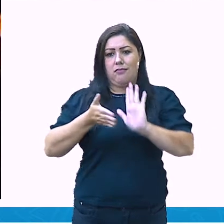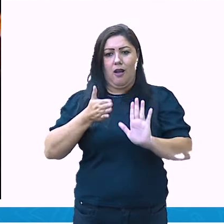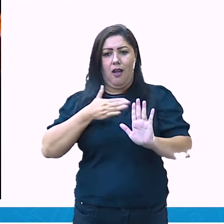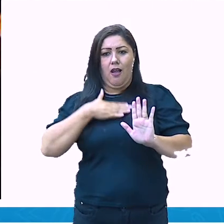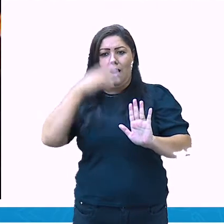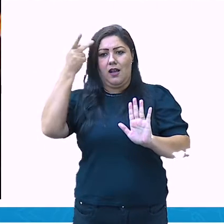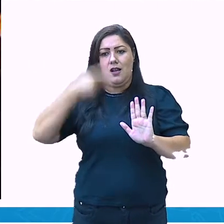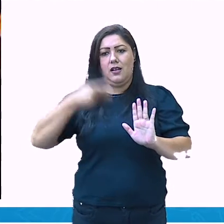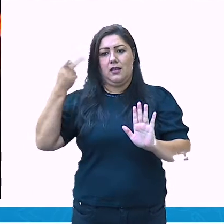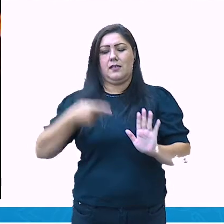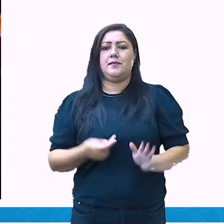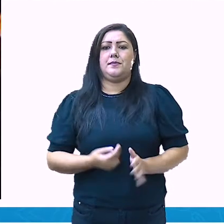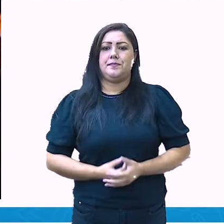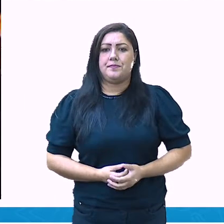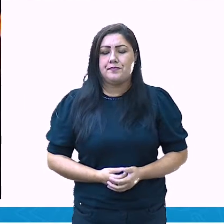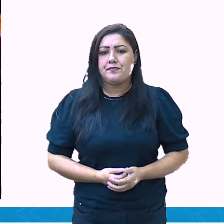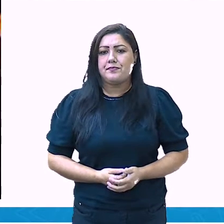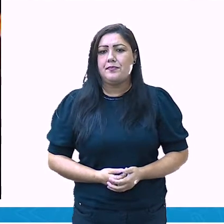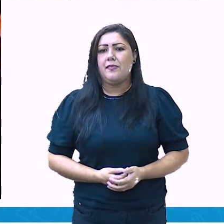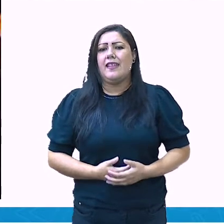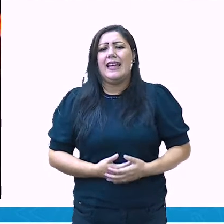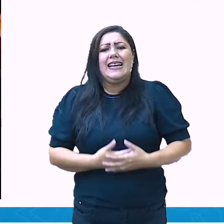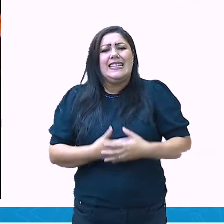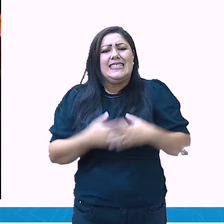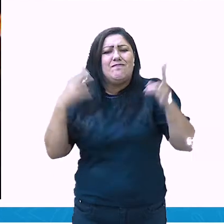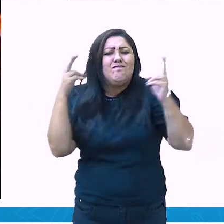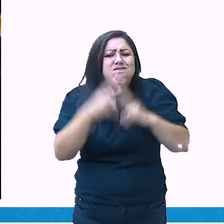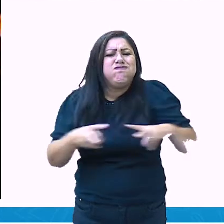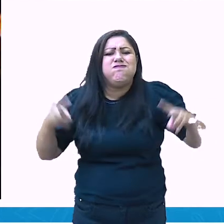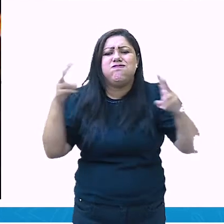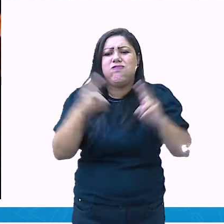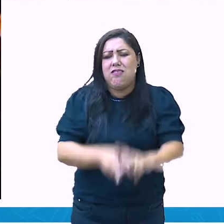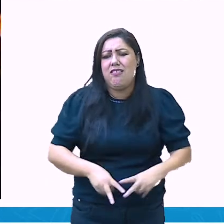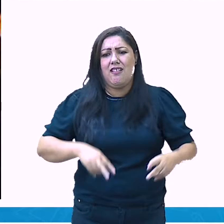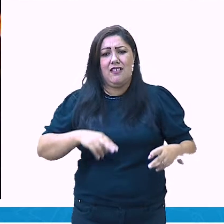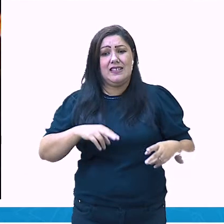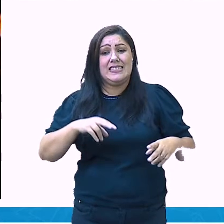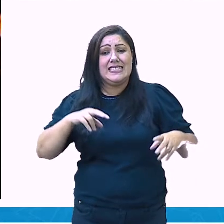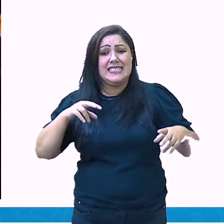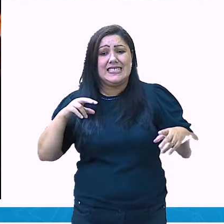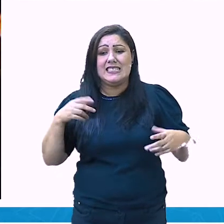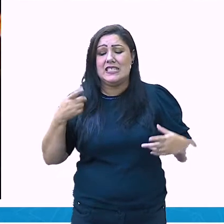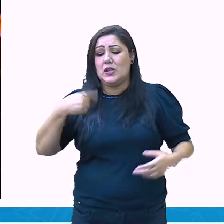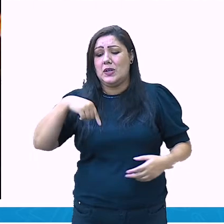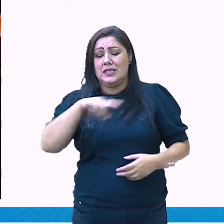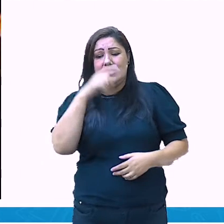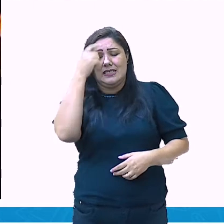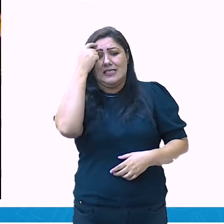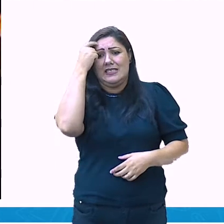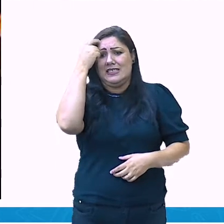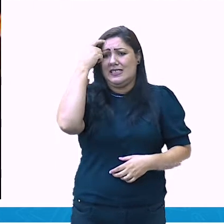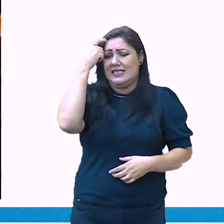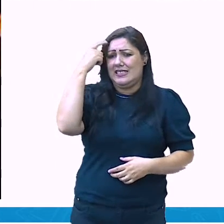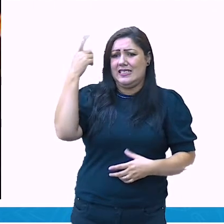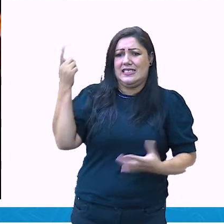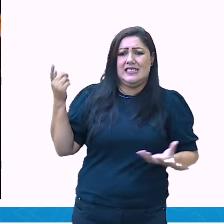muitas das vezes, eles brigam tanto pelos seus próprios interesses que nós, a